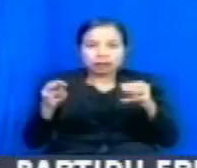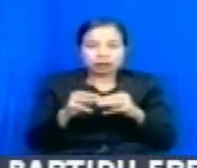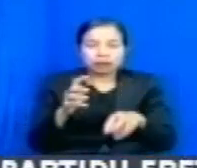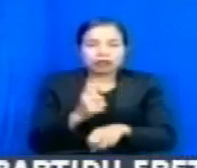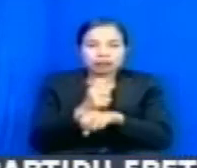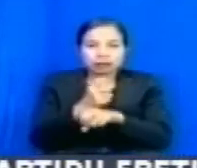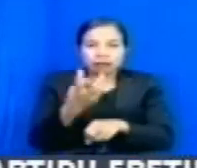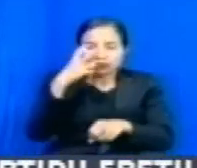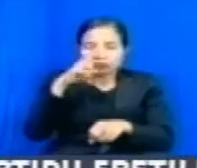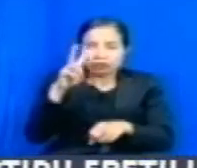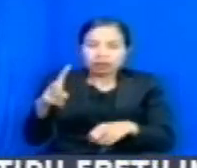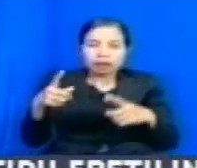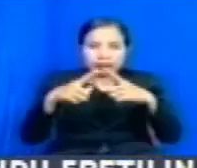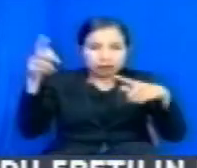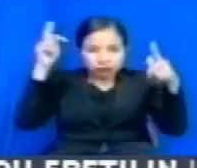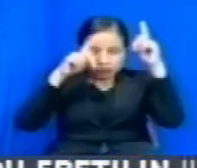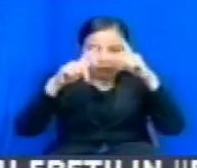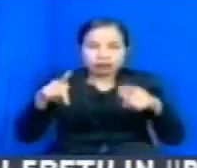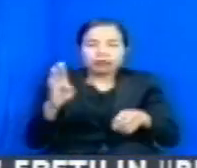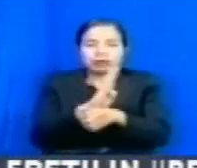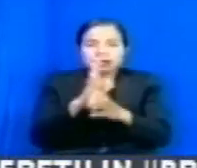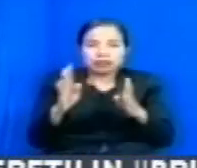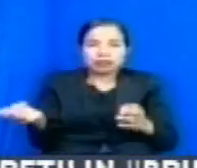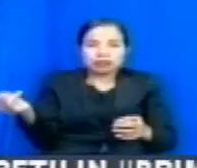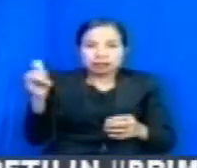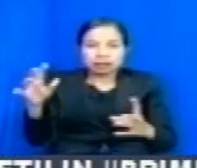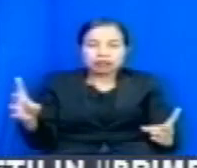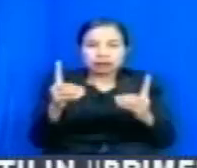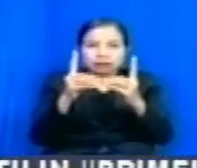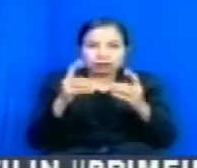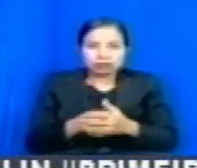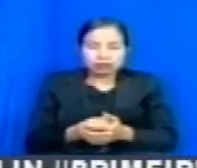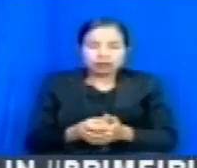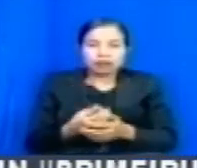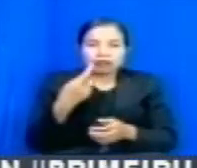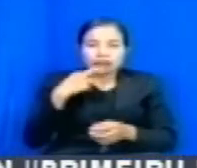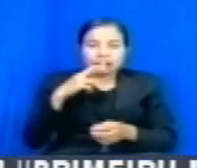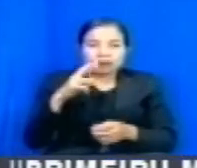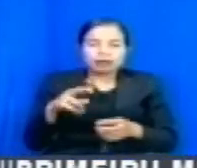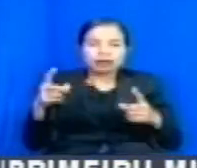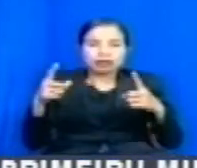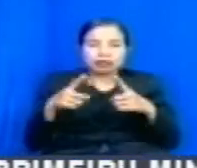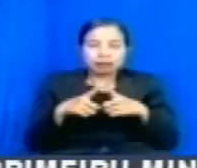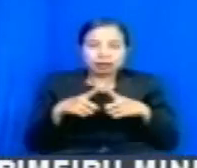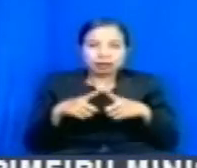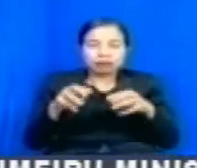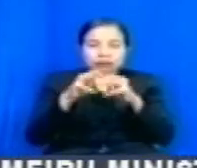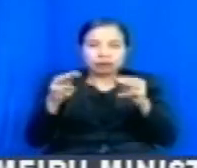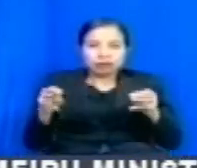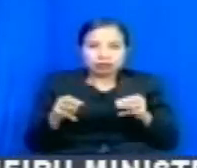atu toma atenção ba problema de peque negociante sira hasoru. Recomendação do que tava itaniane hene município